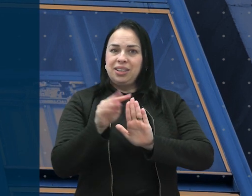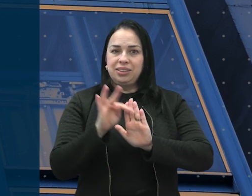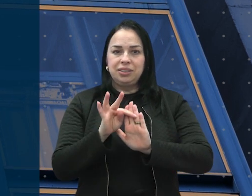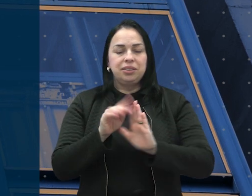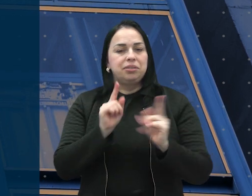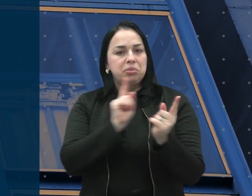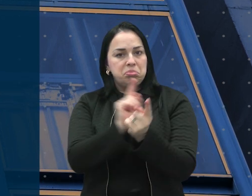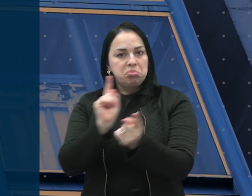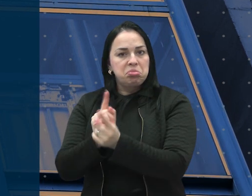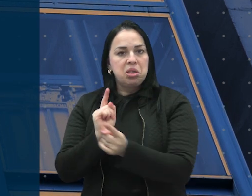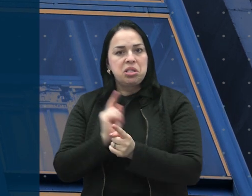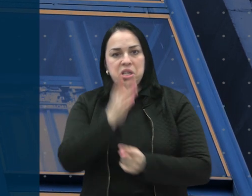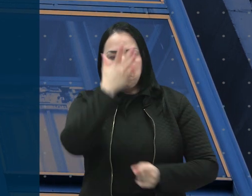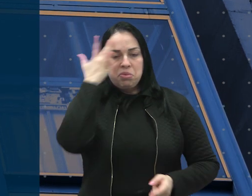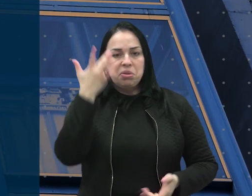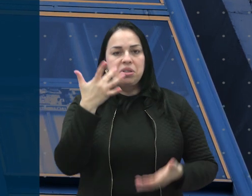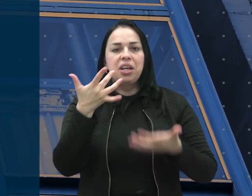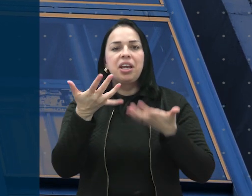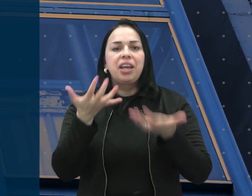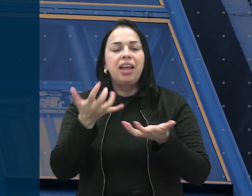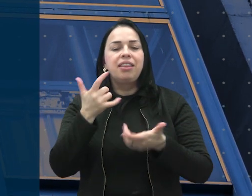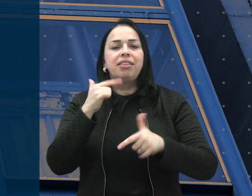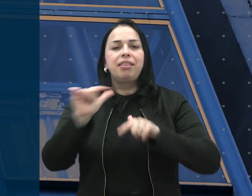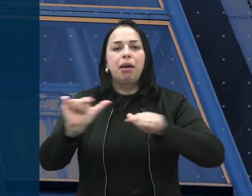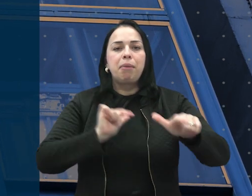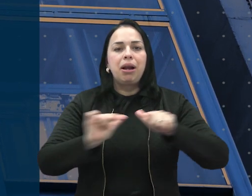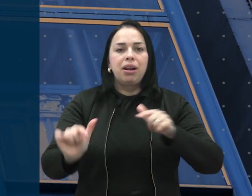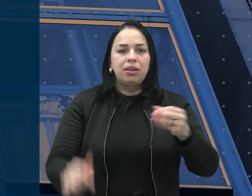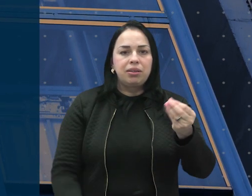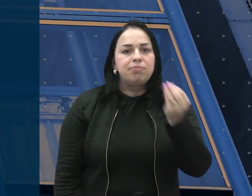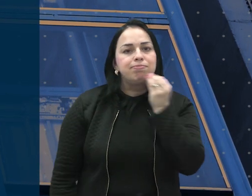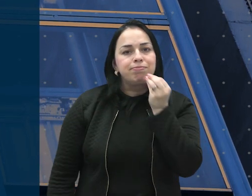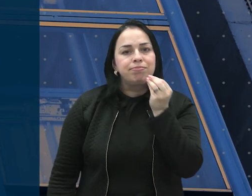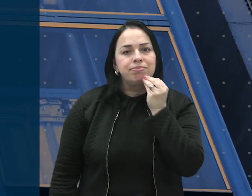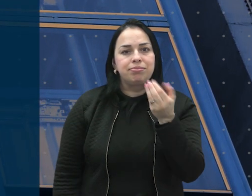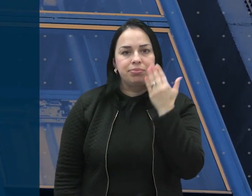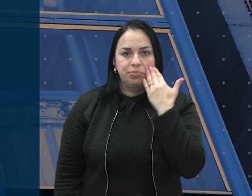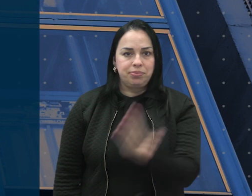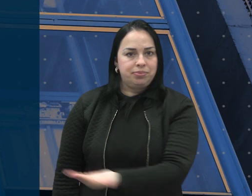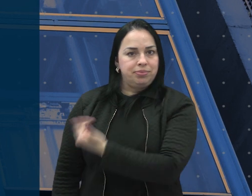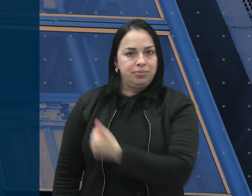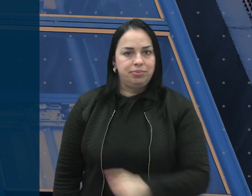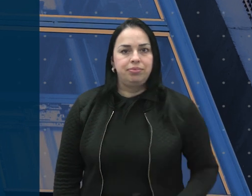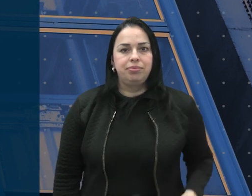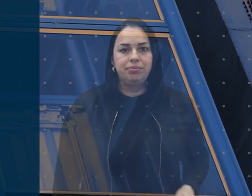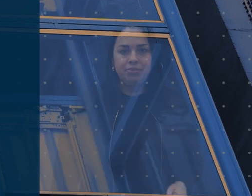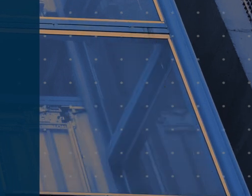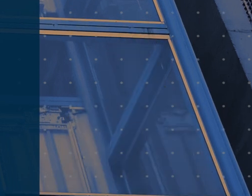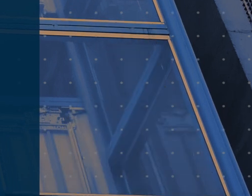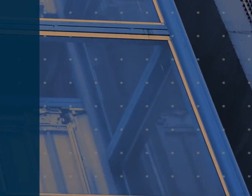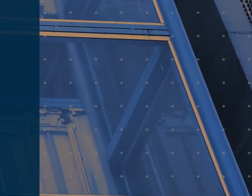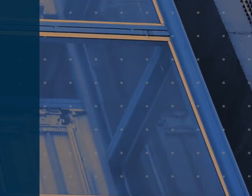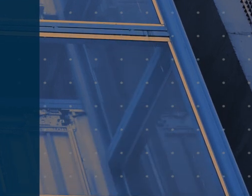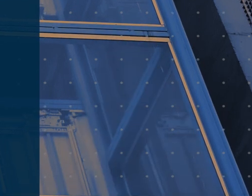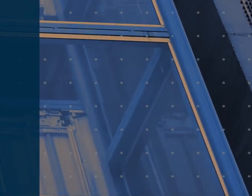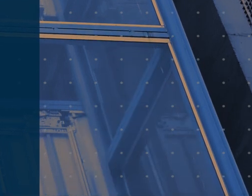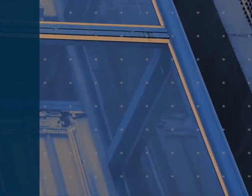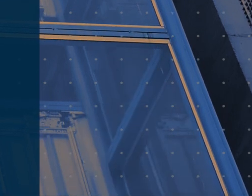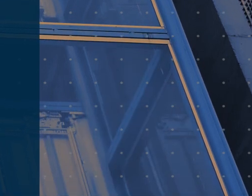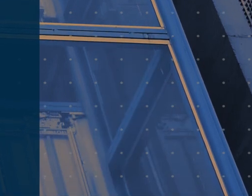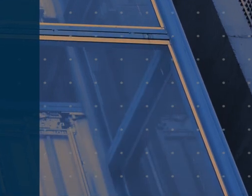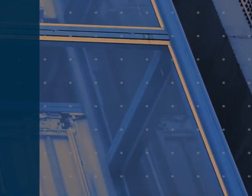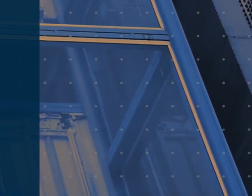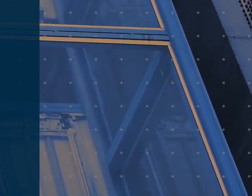O PAT, Posto de Atendimento ao Trabalhador de São José dos Campos, tem oportunidade de emprego para atendente